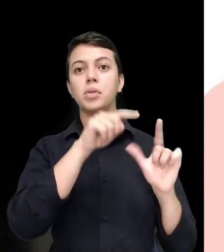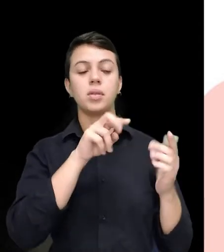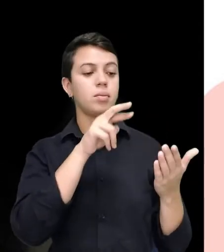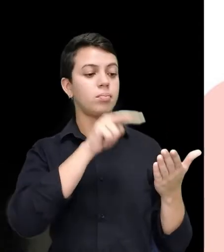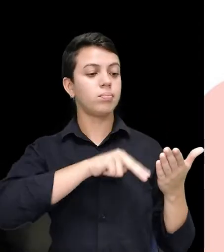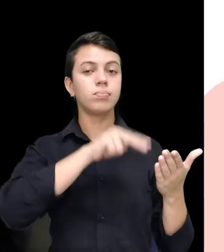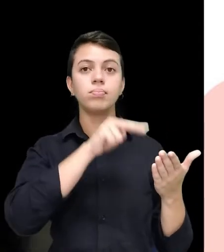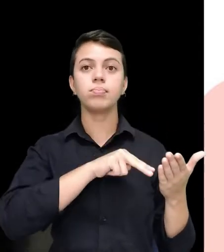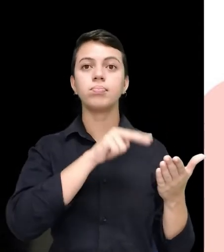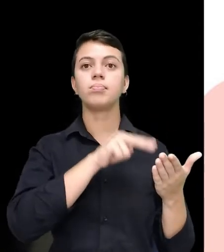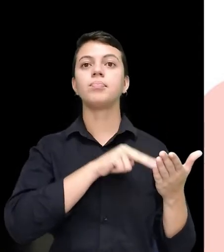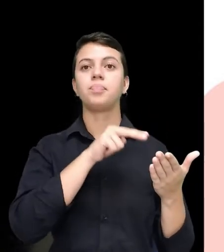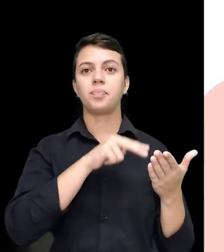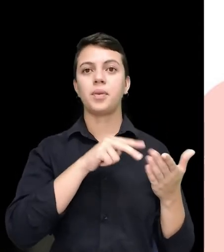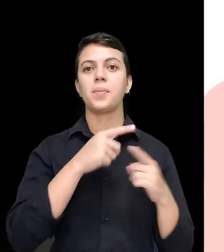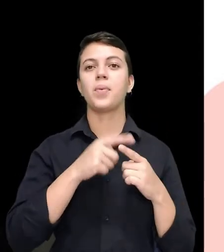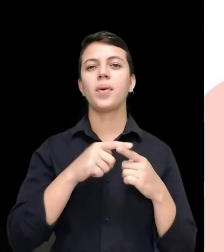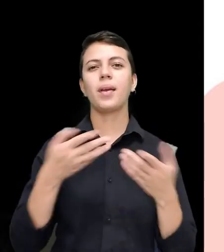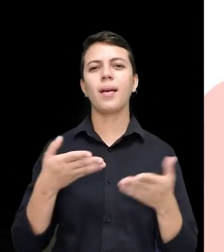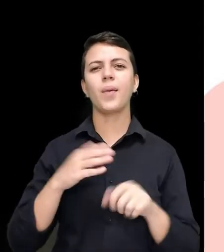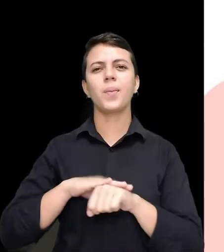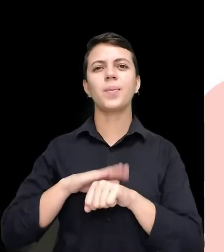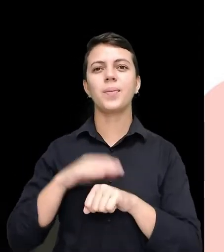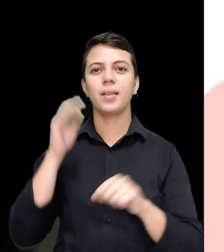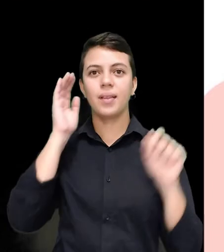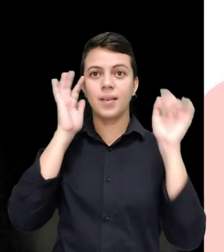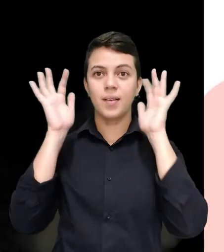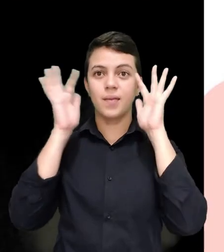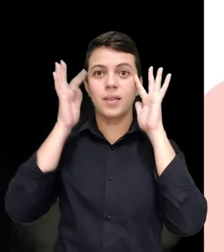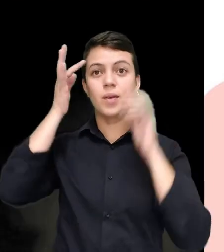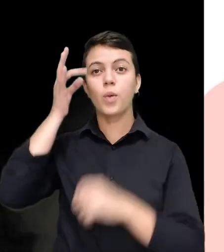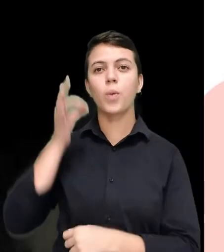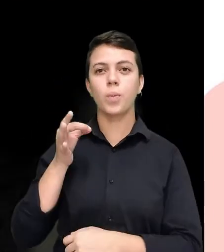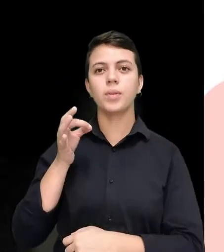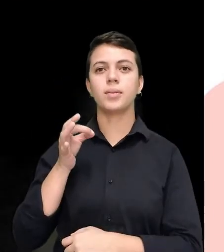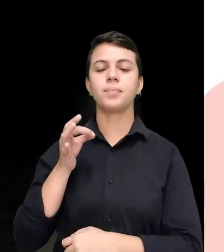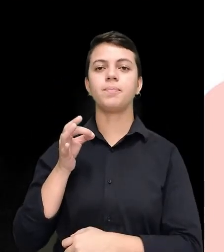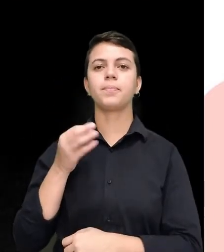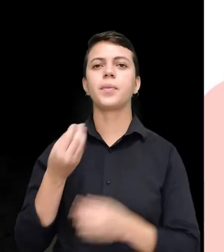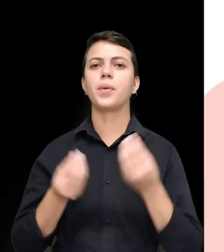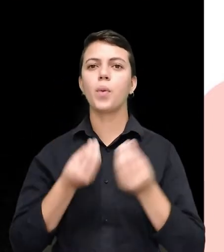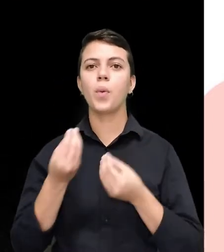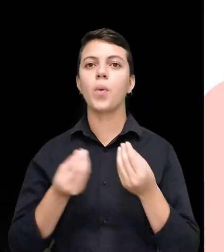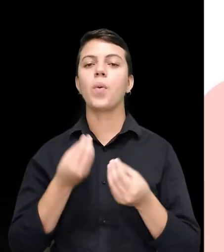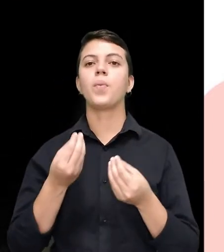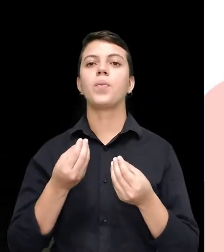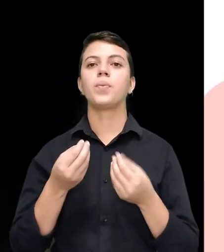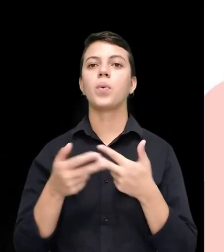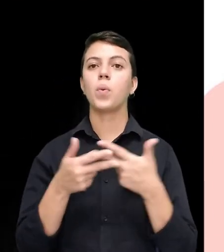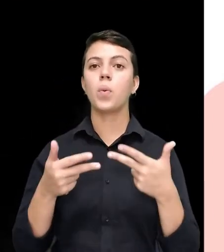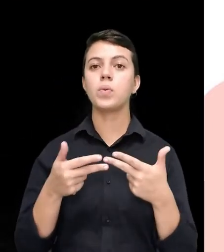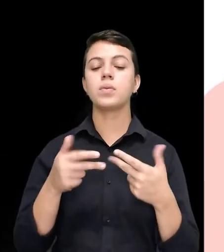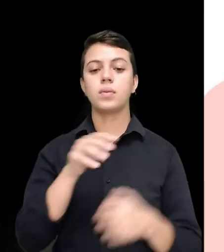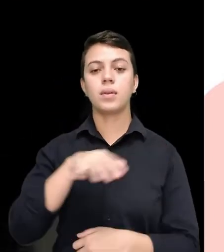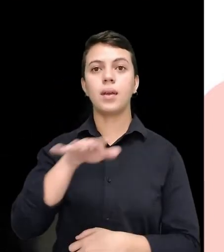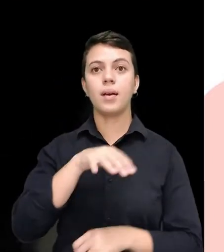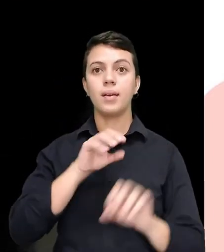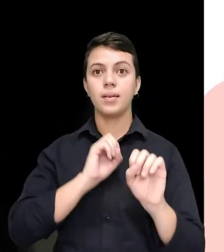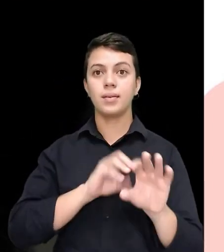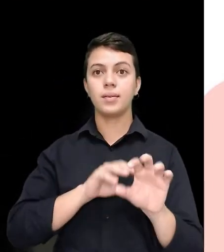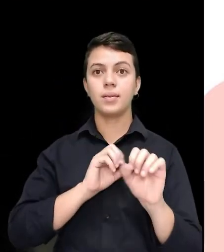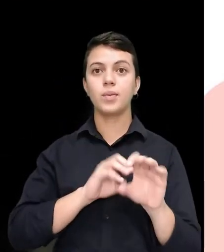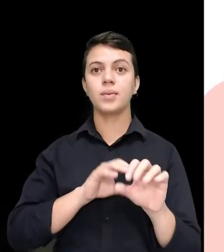que possamos compreender melhor como essas tendências, esses vieses filosóficos e